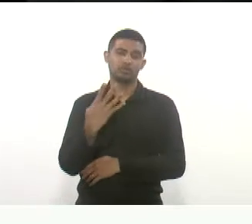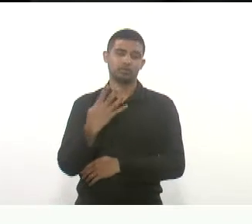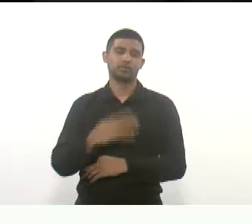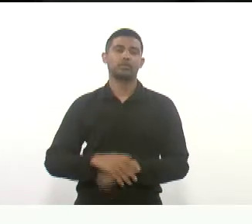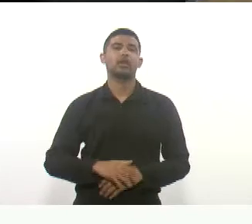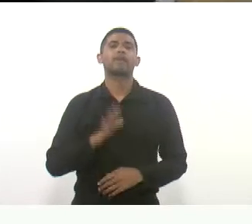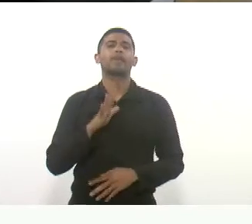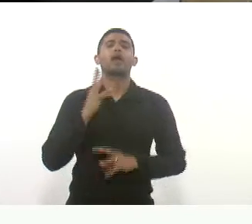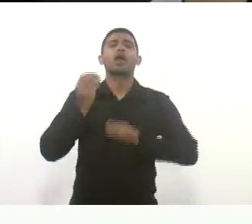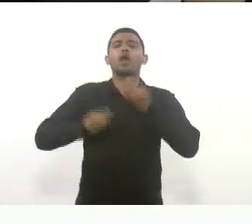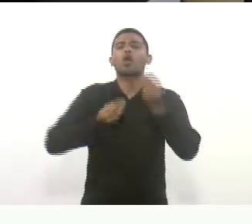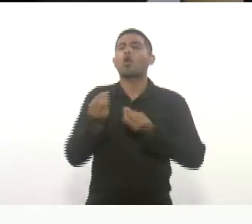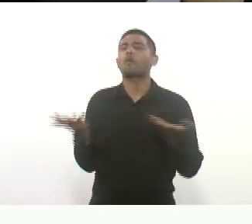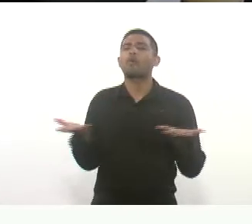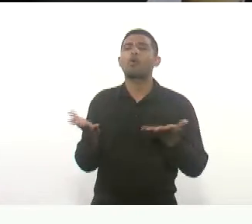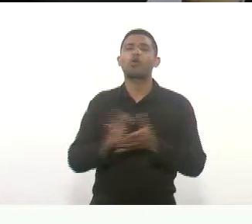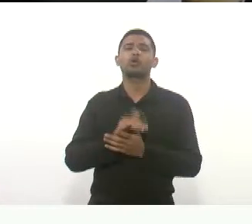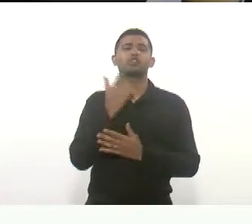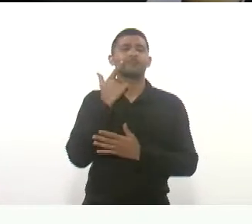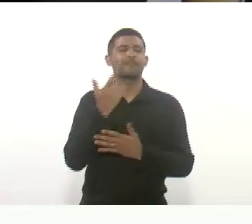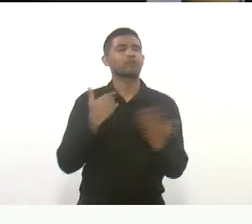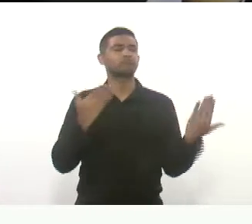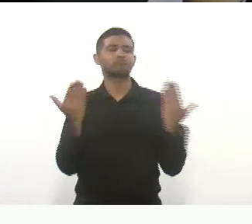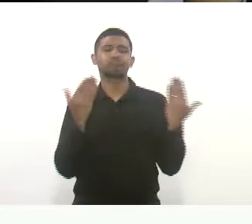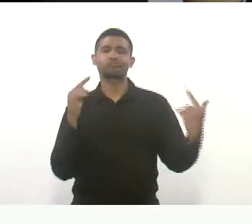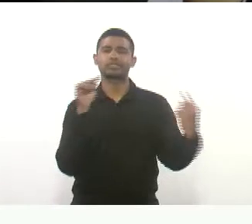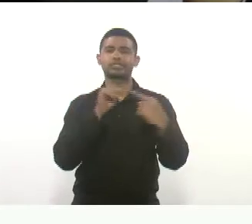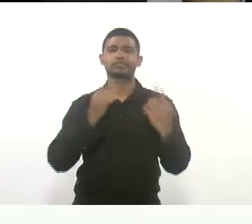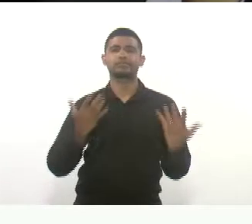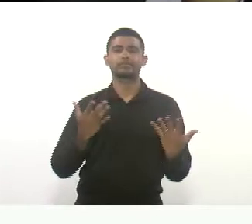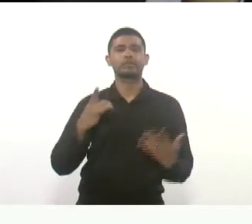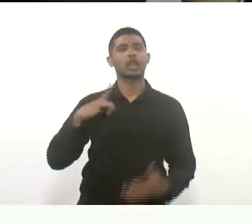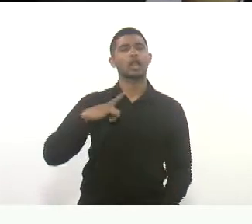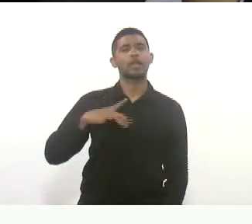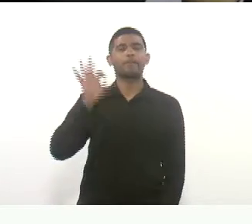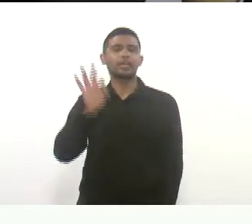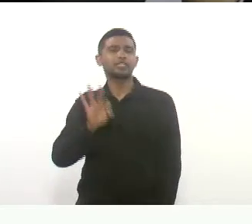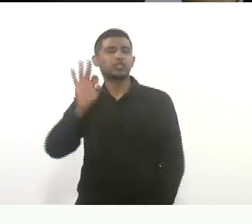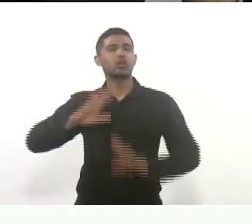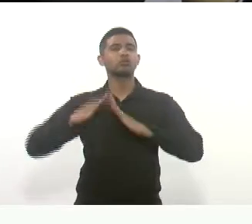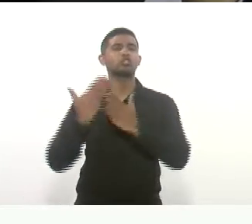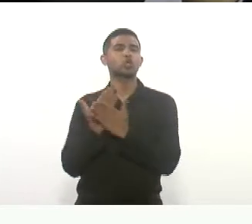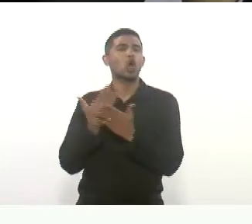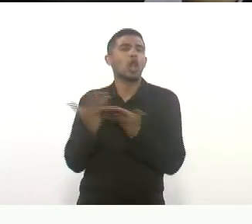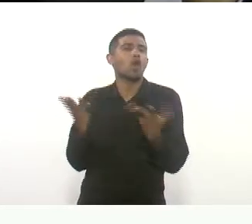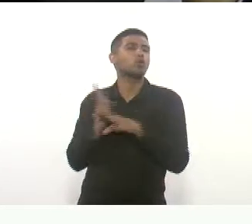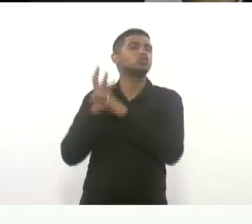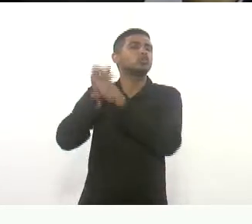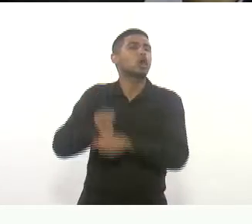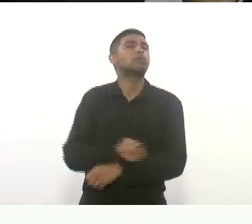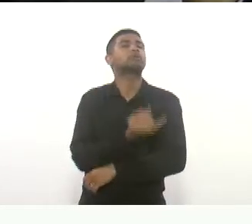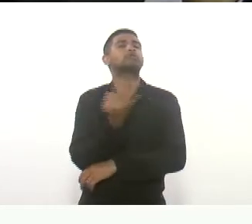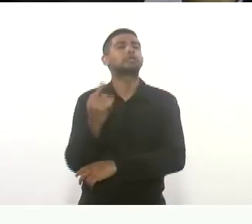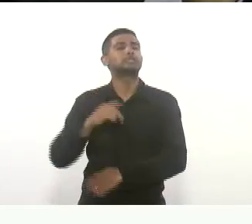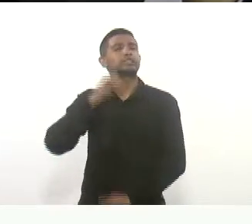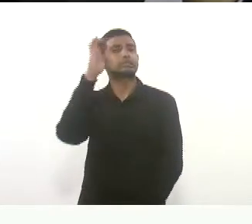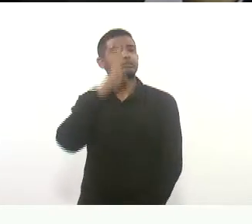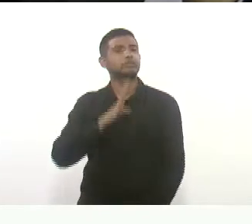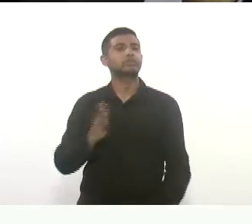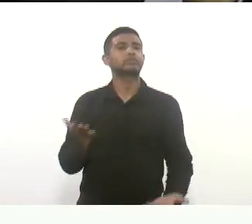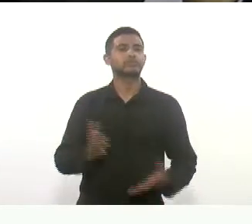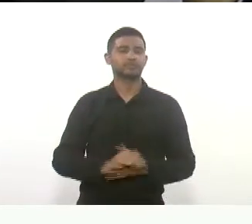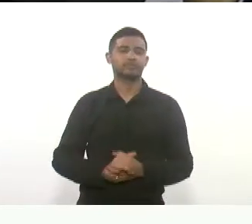Como é que estamos hoje em relação a essa meta? Qual o percentual de escolas que temos hoje no Brasil? Né?